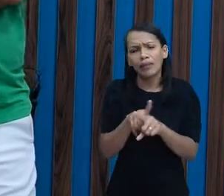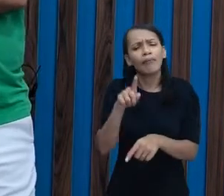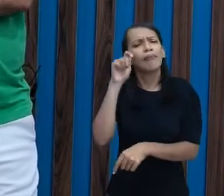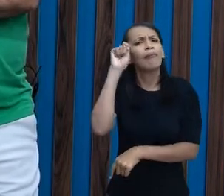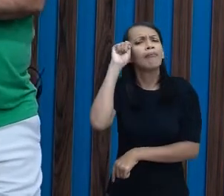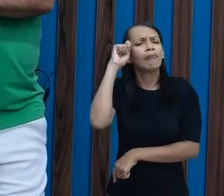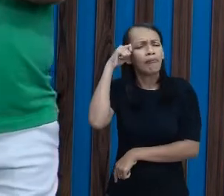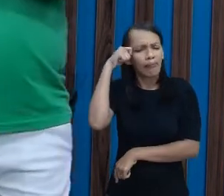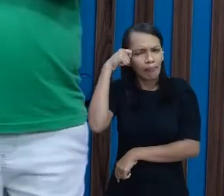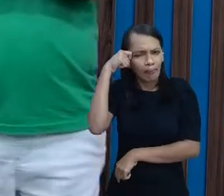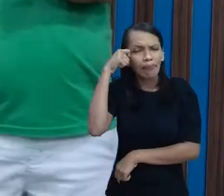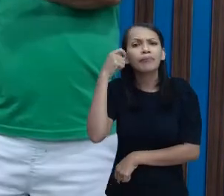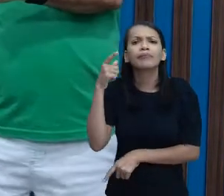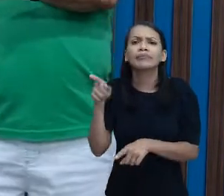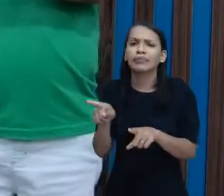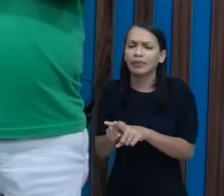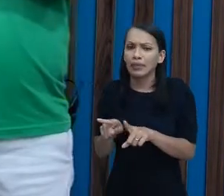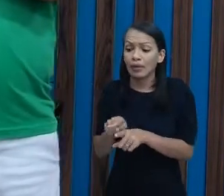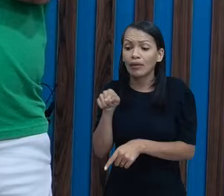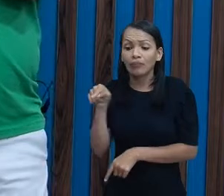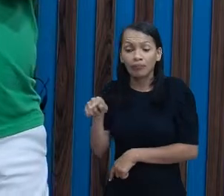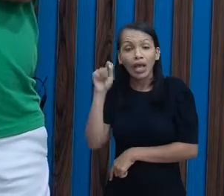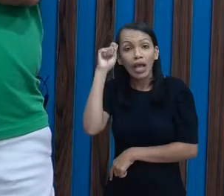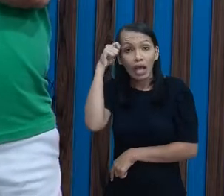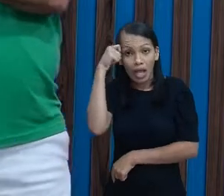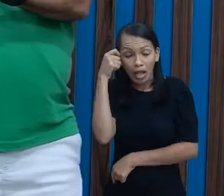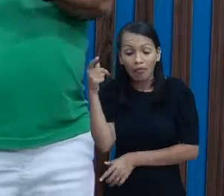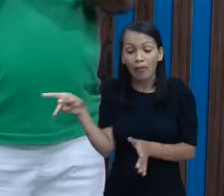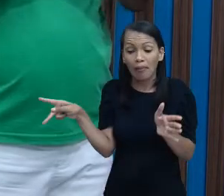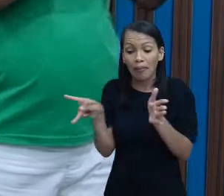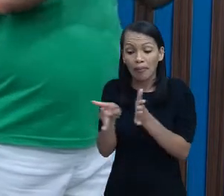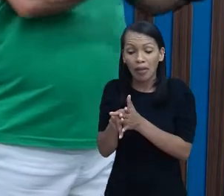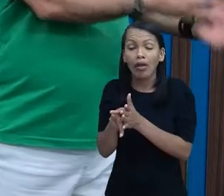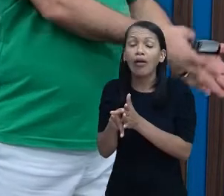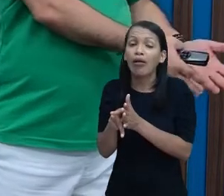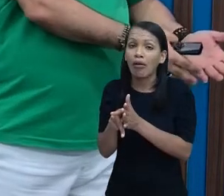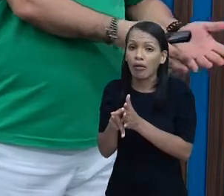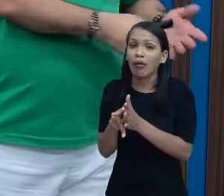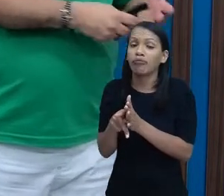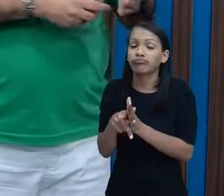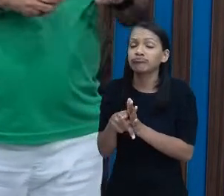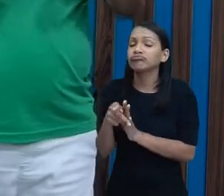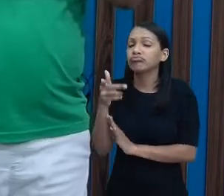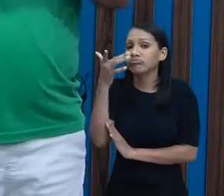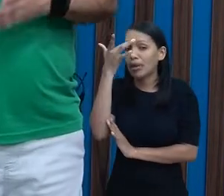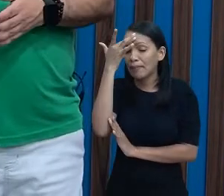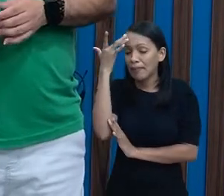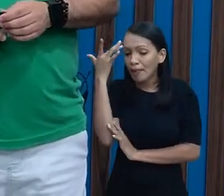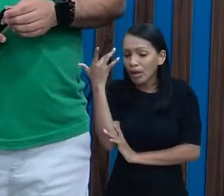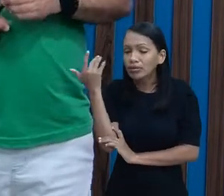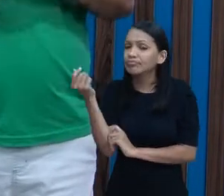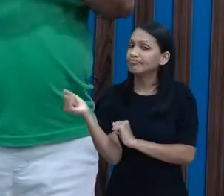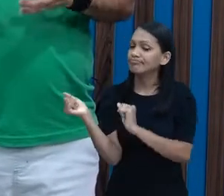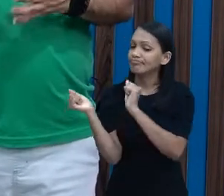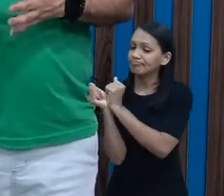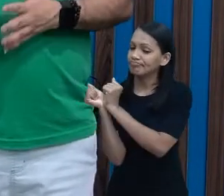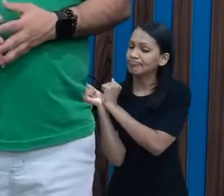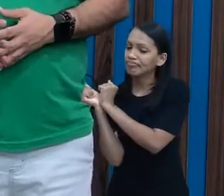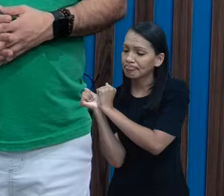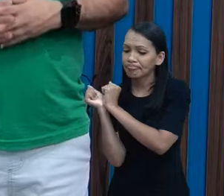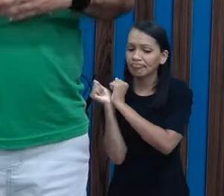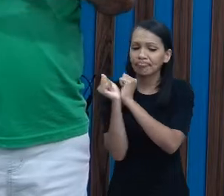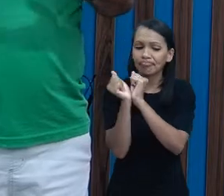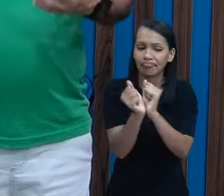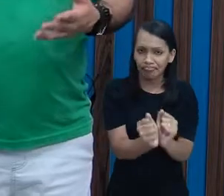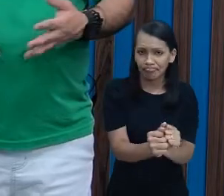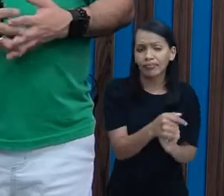da África que vinham os negros e negras escravizados para serem colocados no trabalho forçado aqui